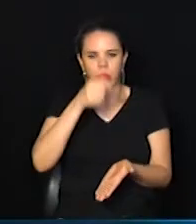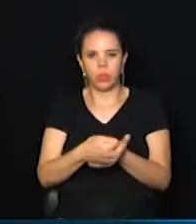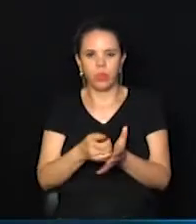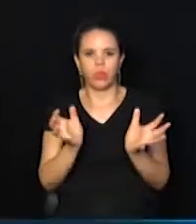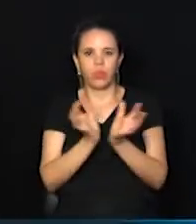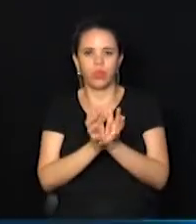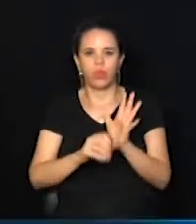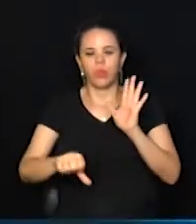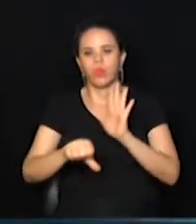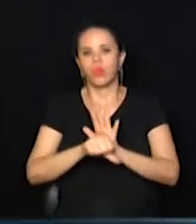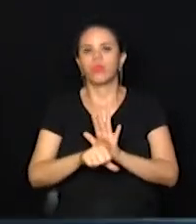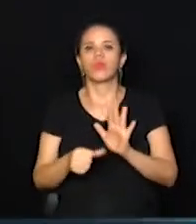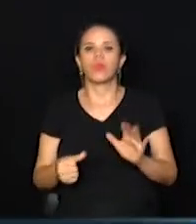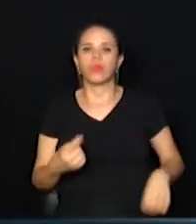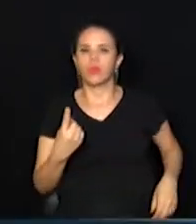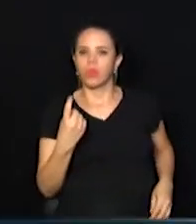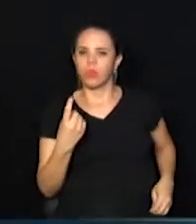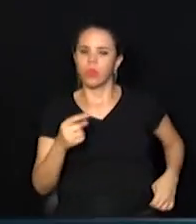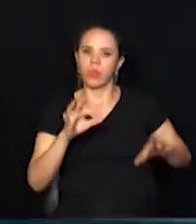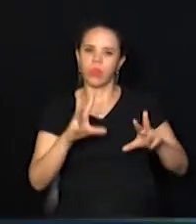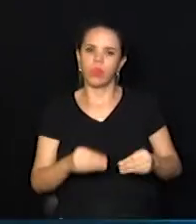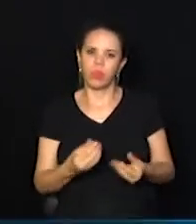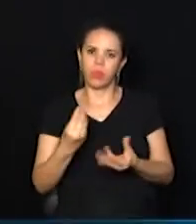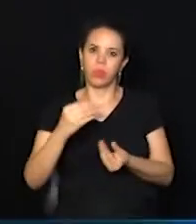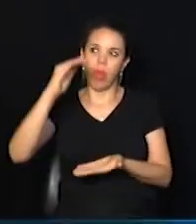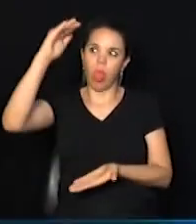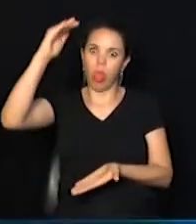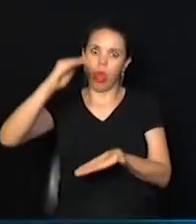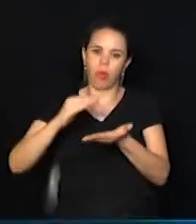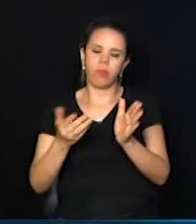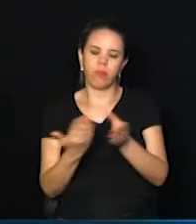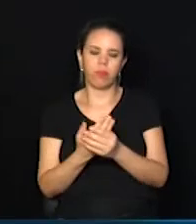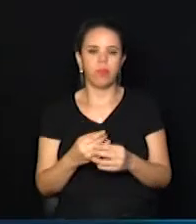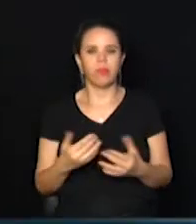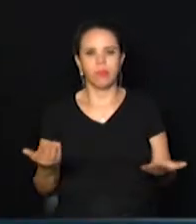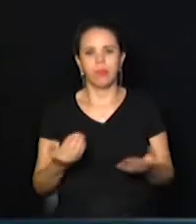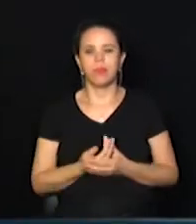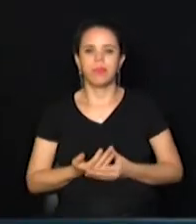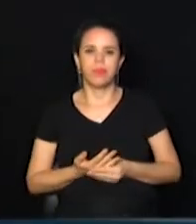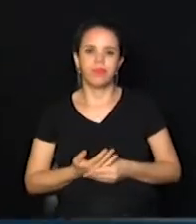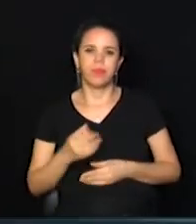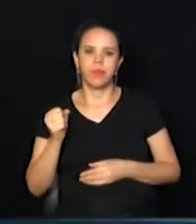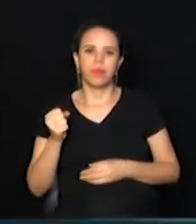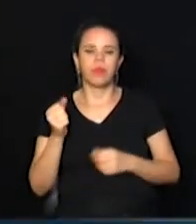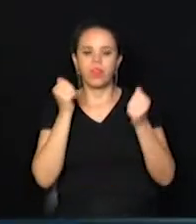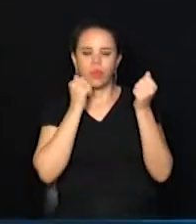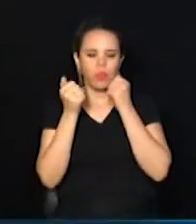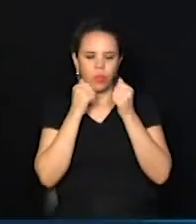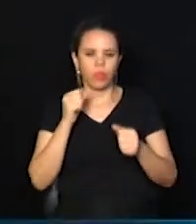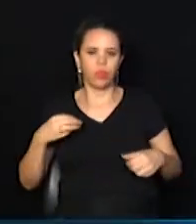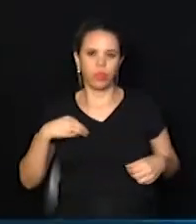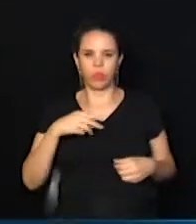de um único escrivão para centenas de inquéritos. Atualmente, em 8 de julho, o Ministério